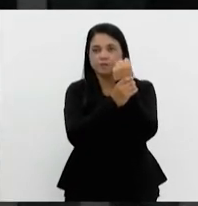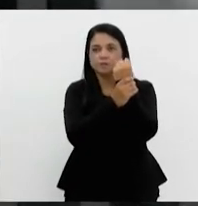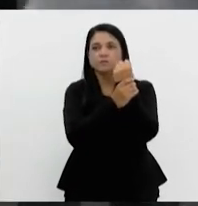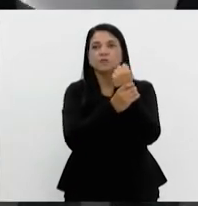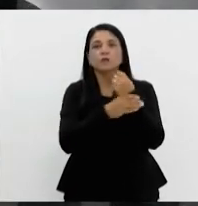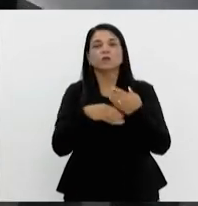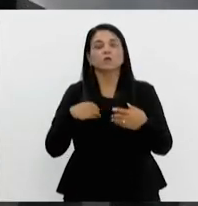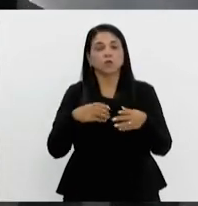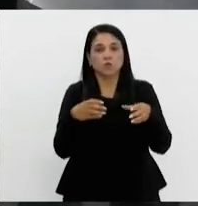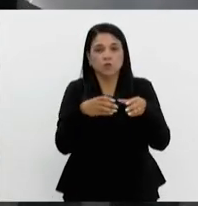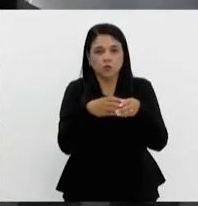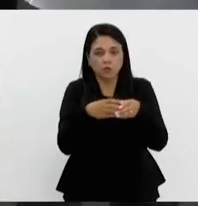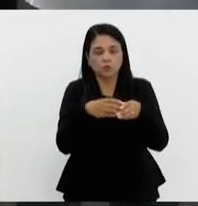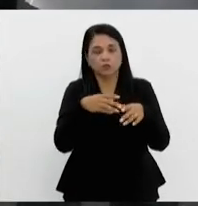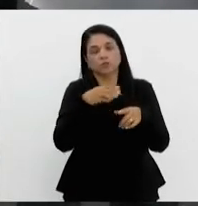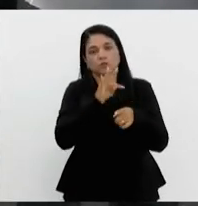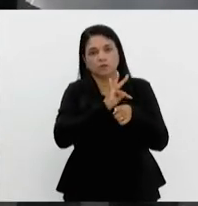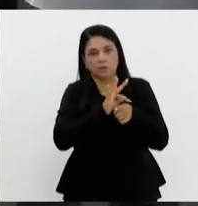Conselho Tutelar.